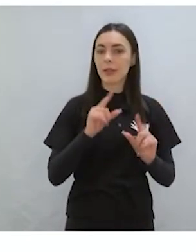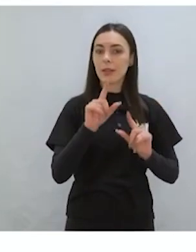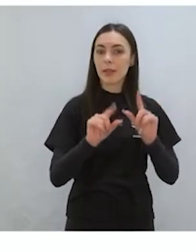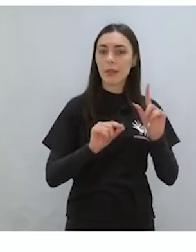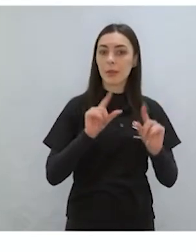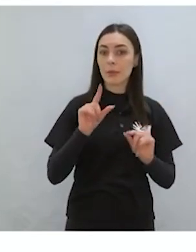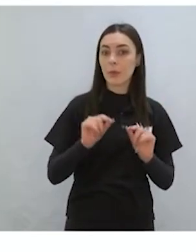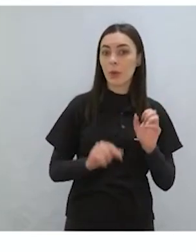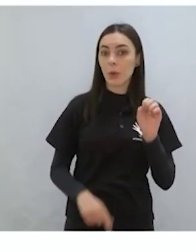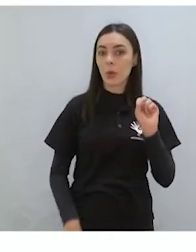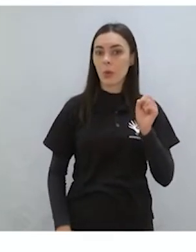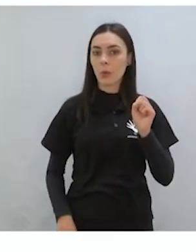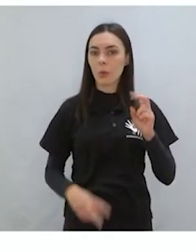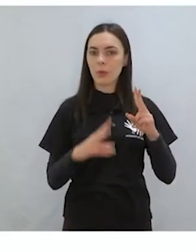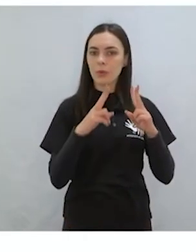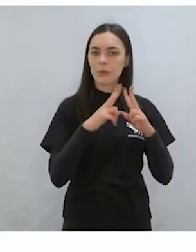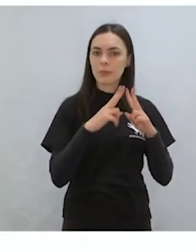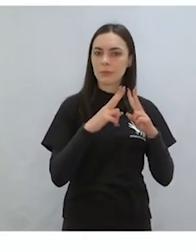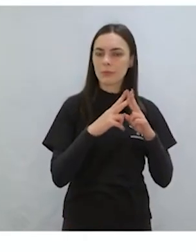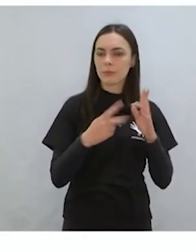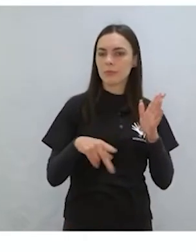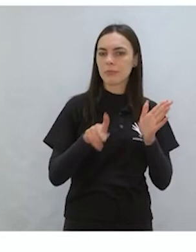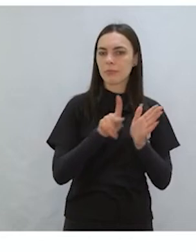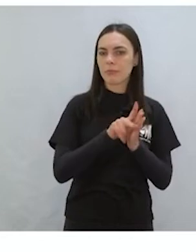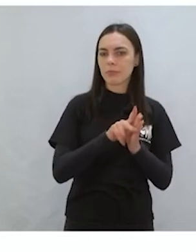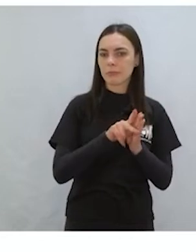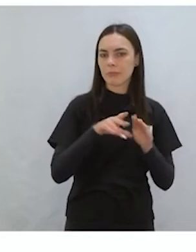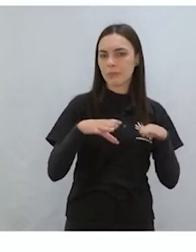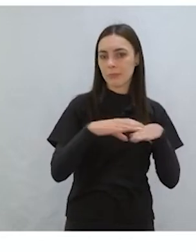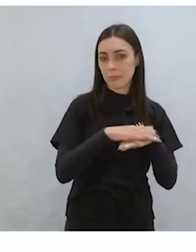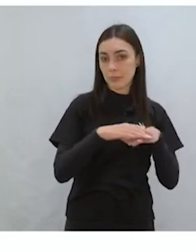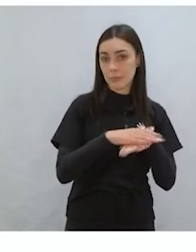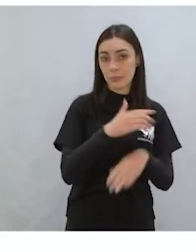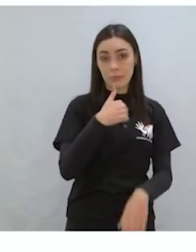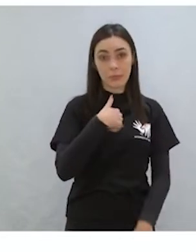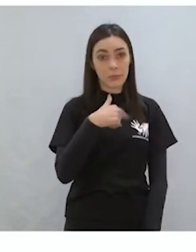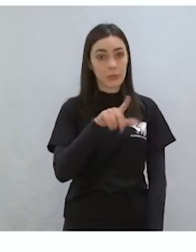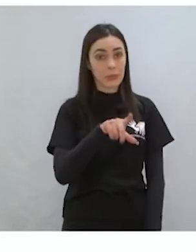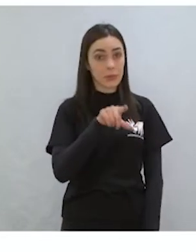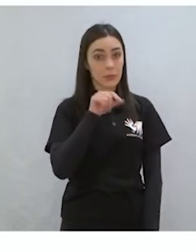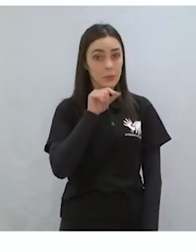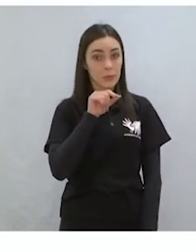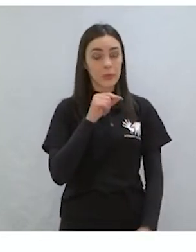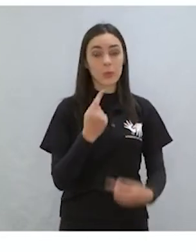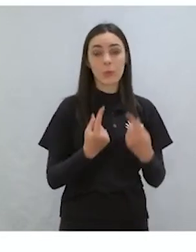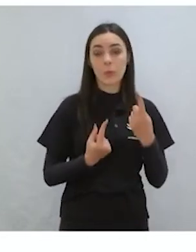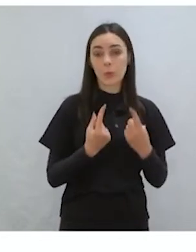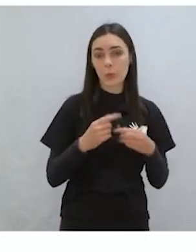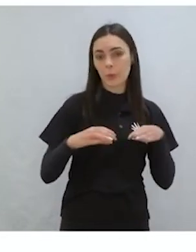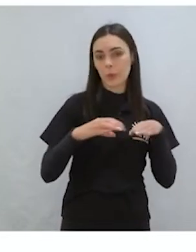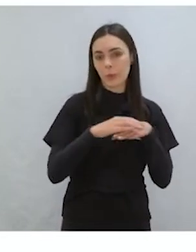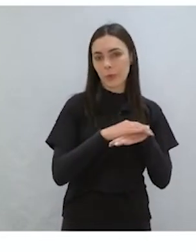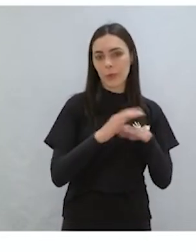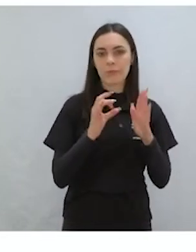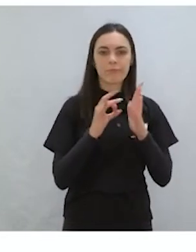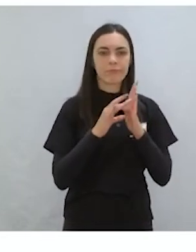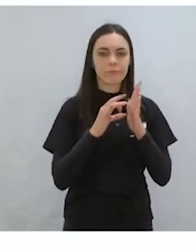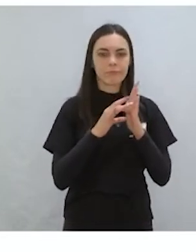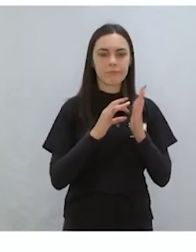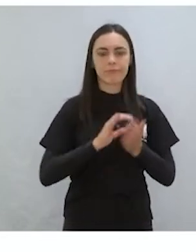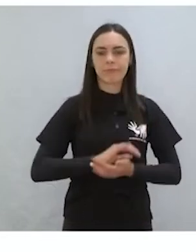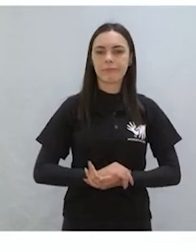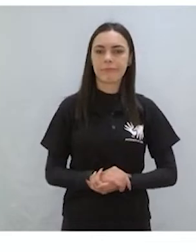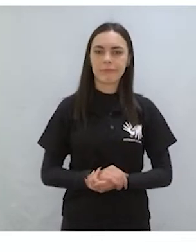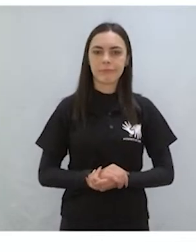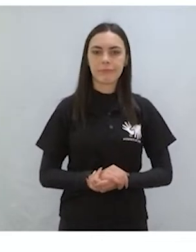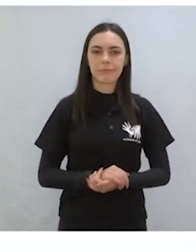nós podemos escolher entre os 8 pares de sapatos. E eu escolhi para ler o